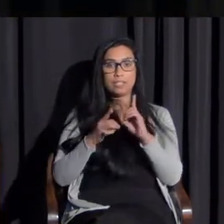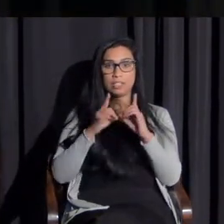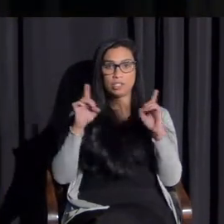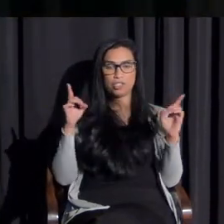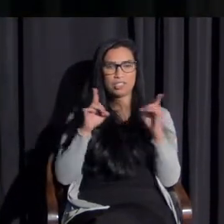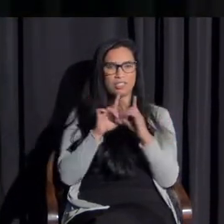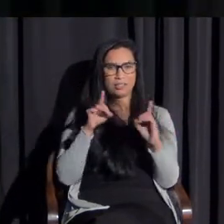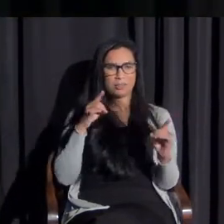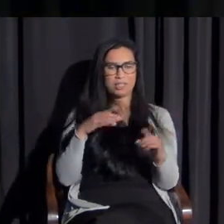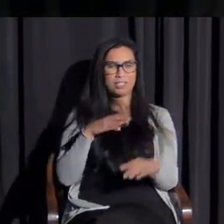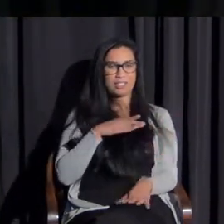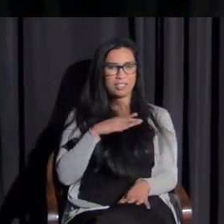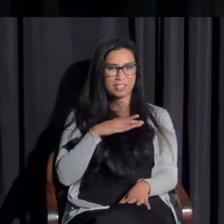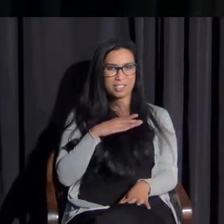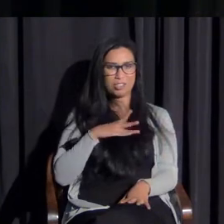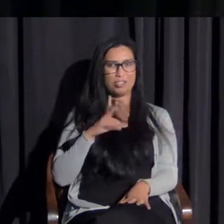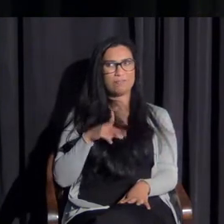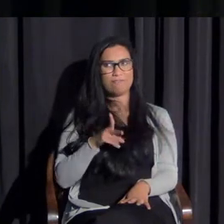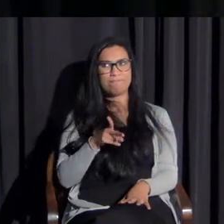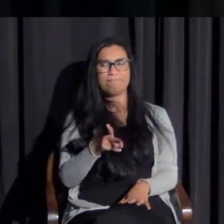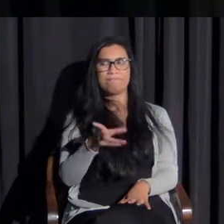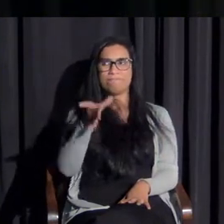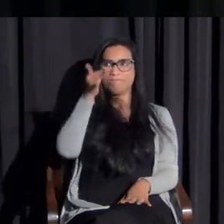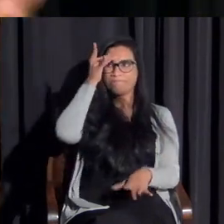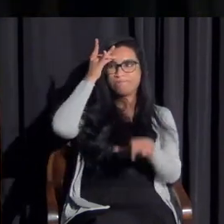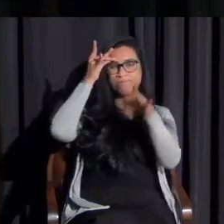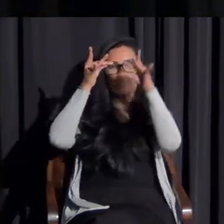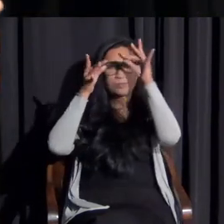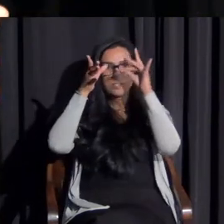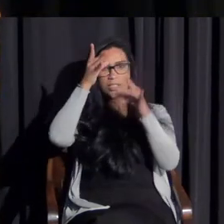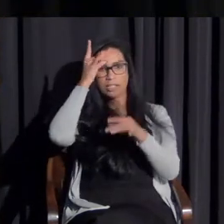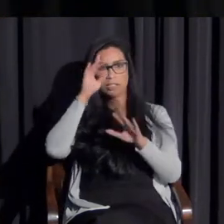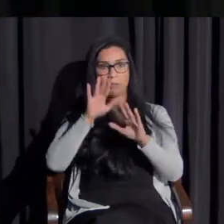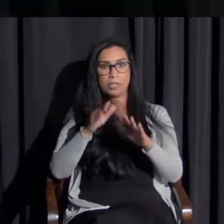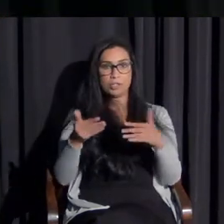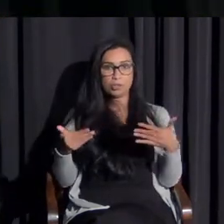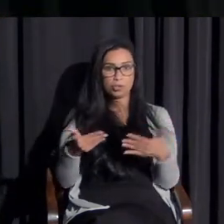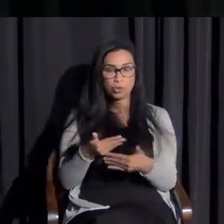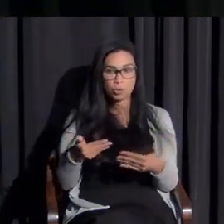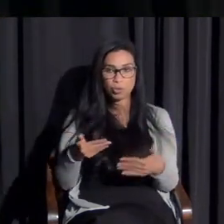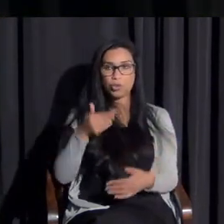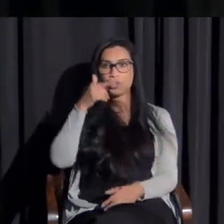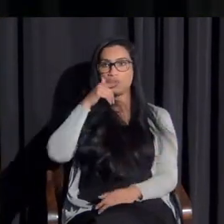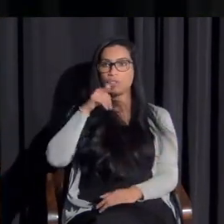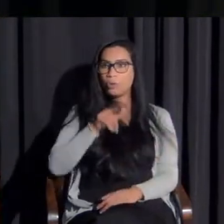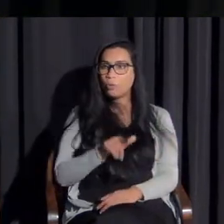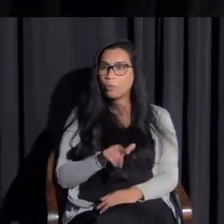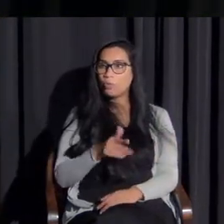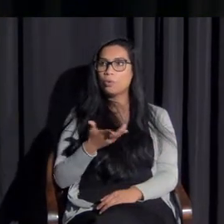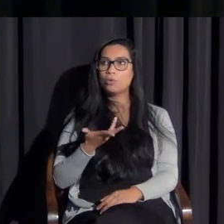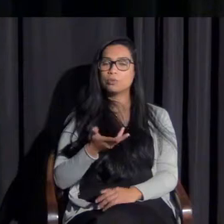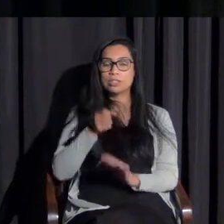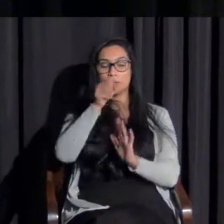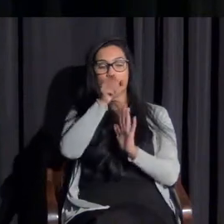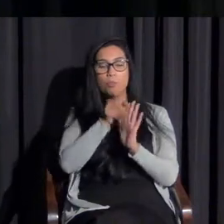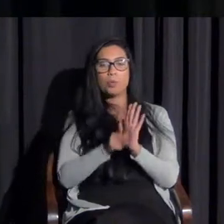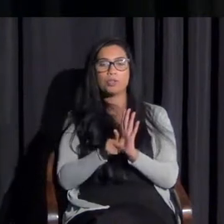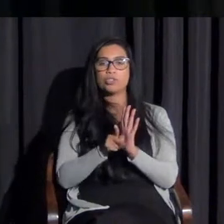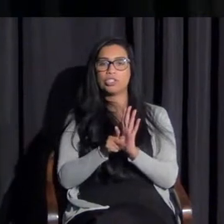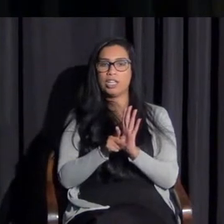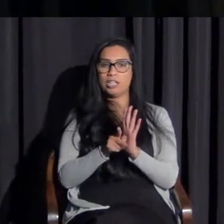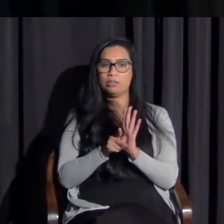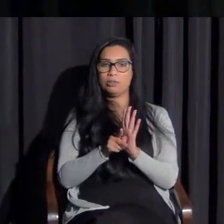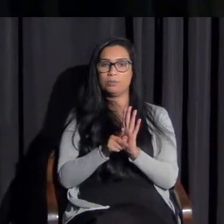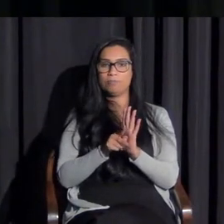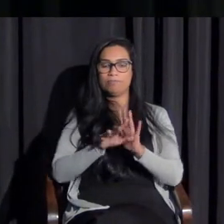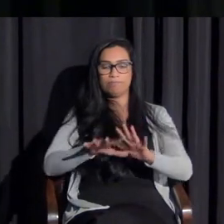de cidade, e hoje o quanto o programa vai de encontro a essas dinâmicas para intervir, né? Ele